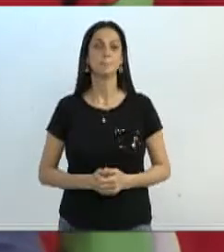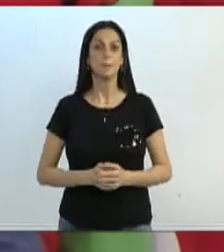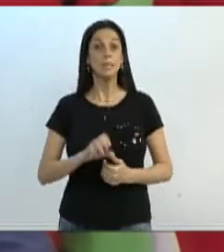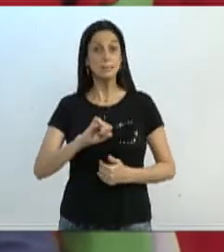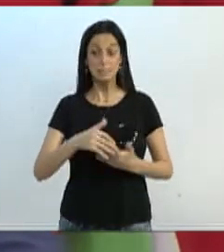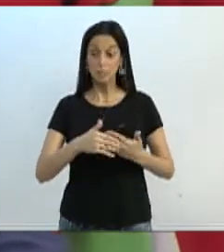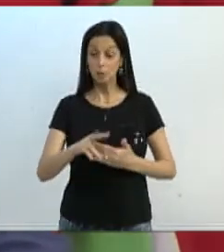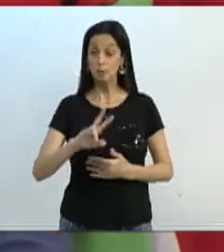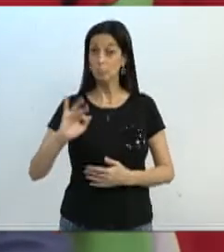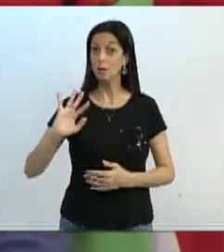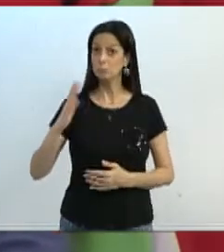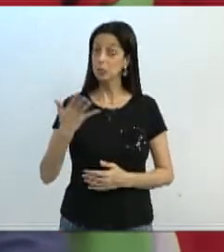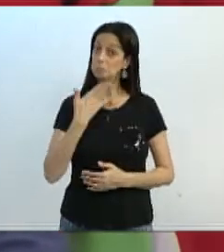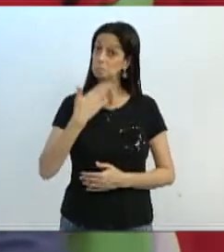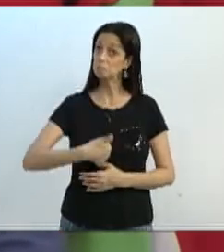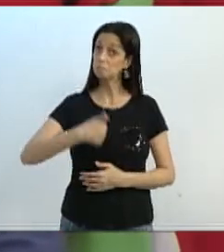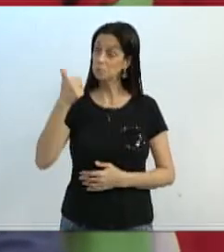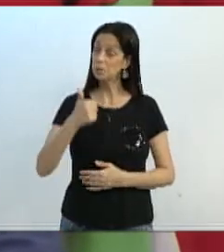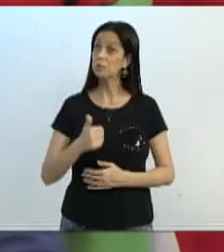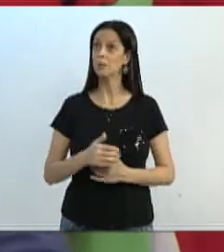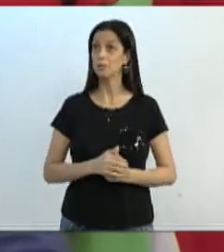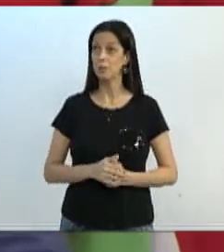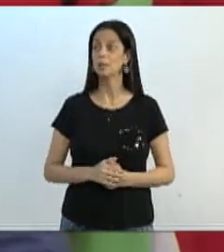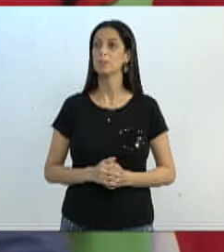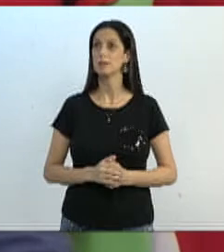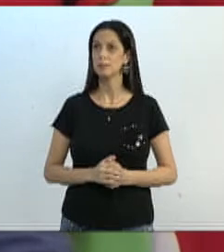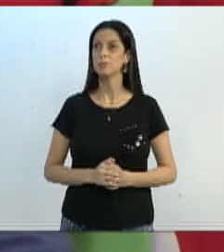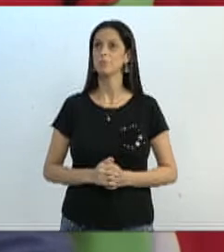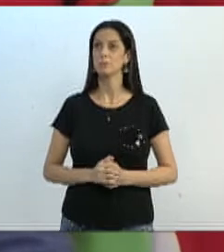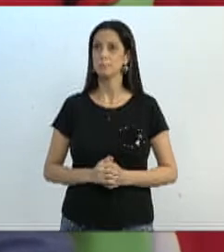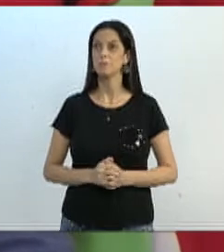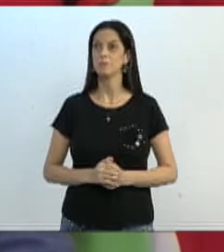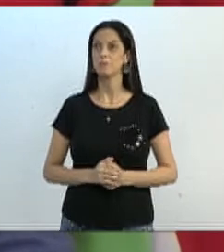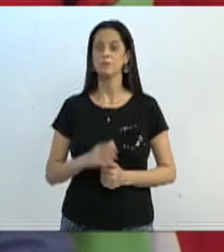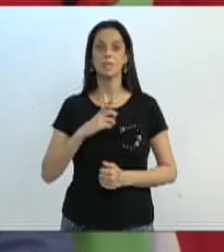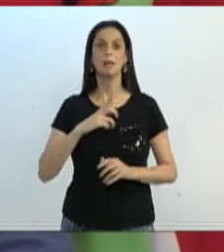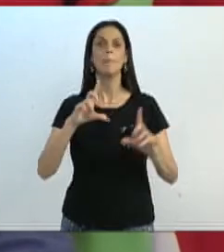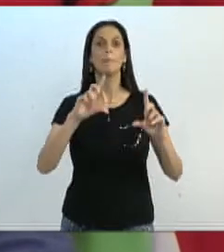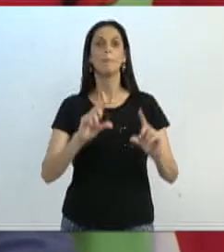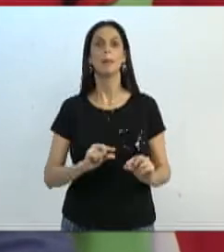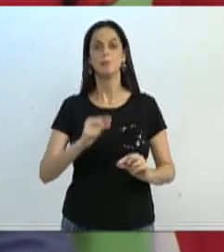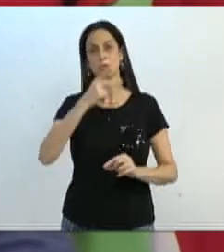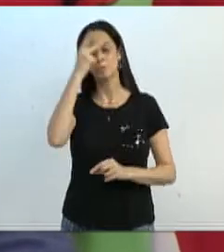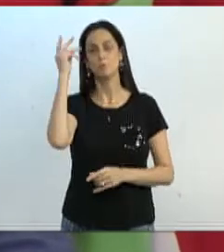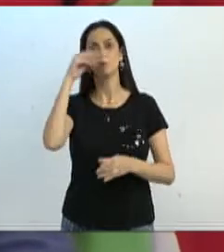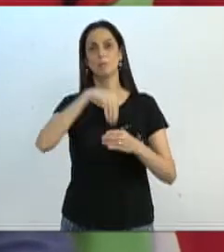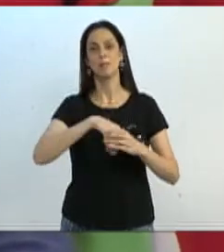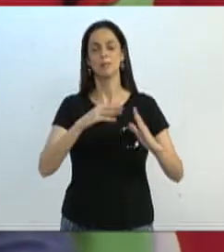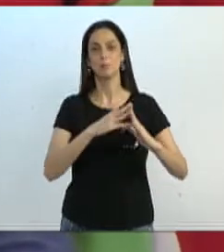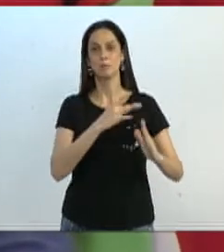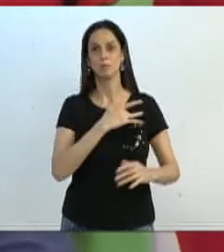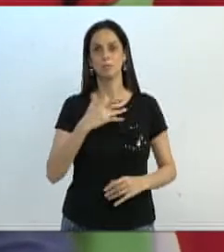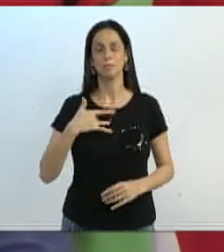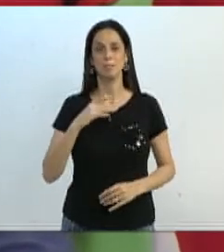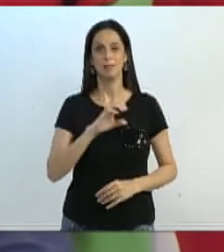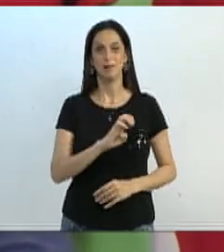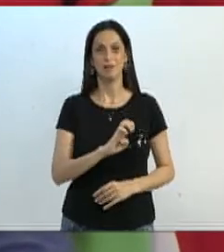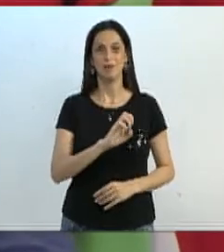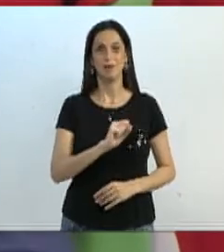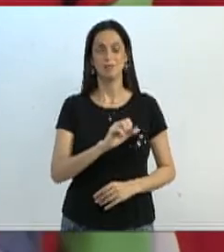isso acontecer, nós vamos ter menos pessoas nas unidades avançadas de saúde, e sim o ESF vai